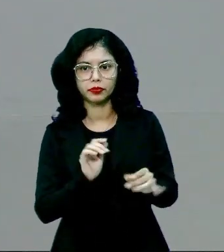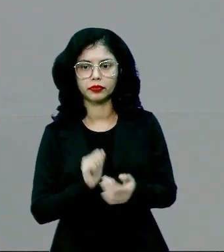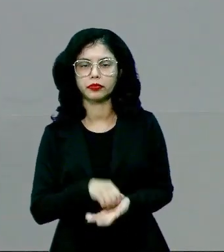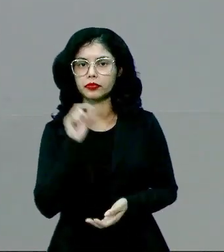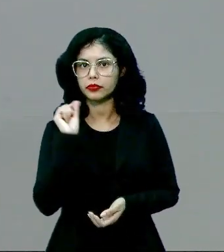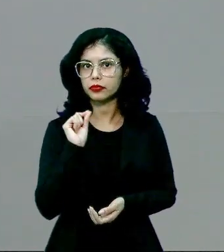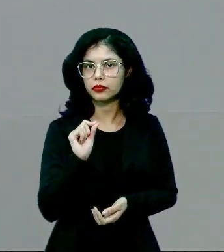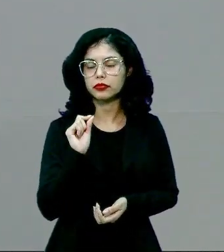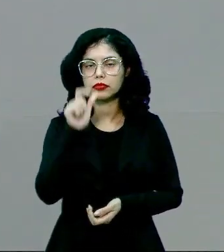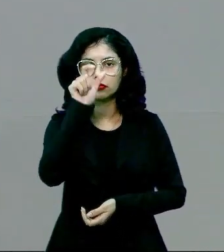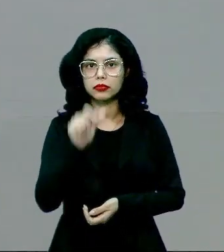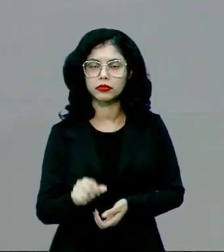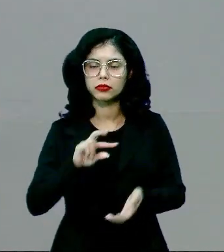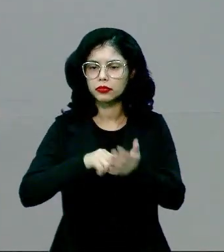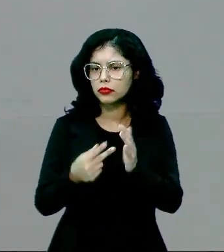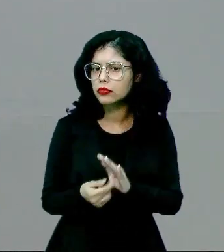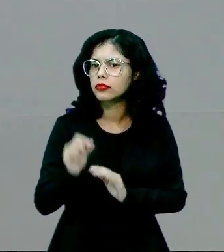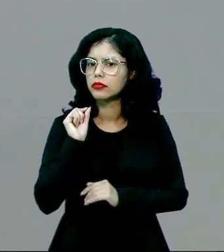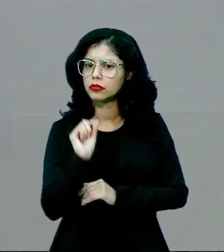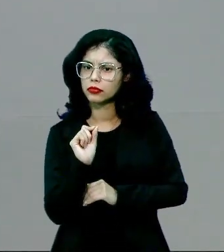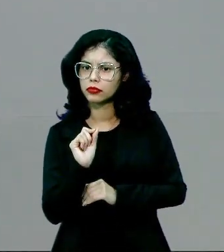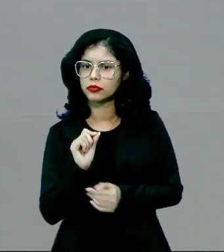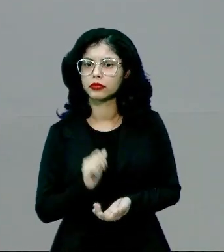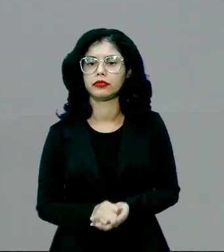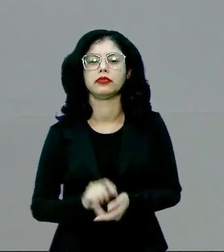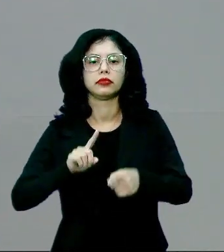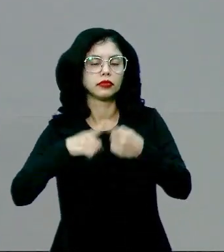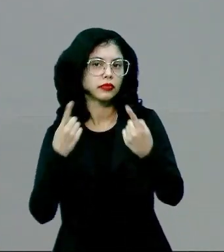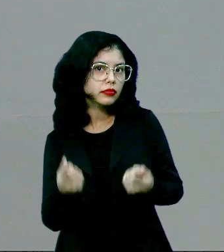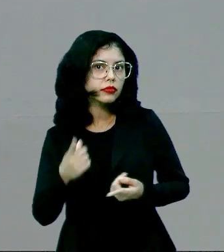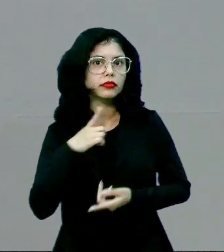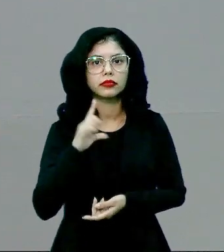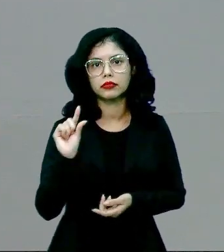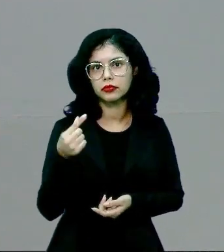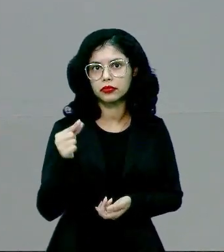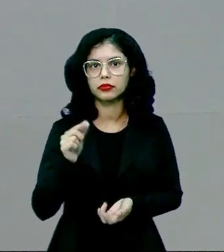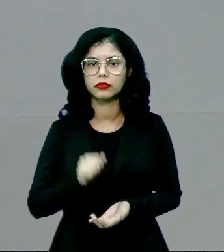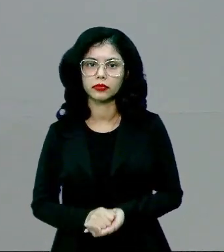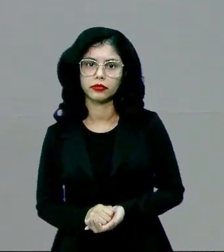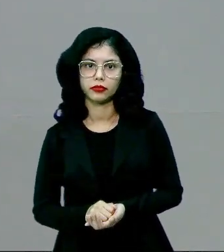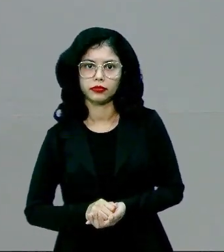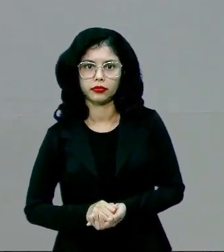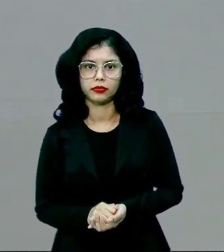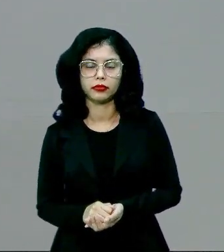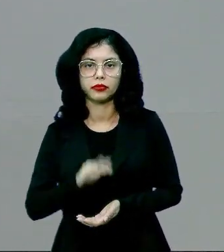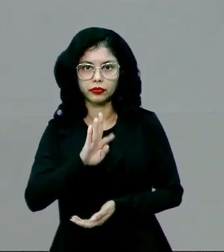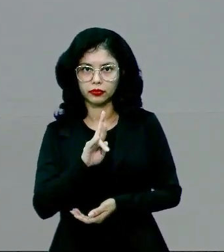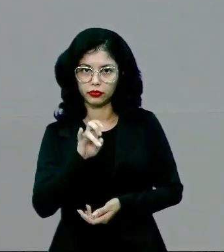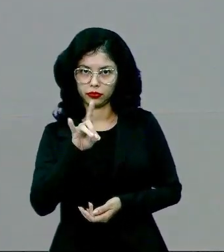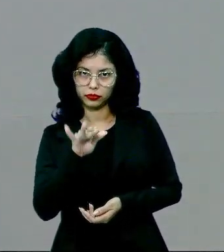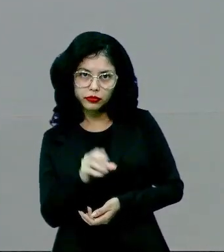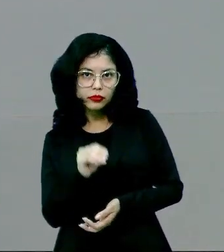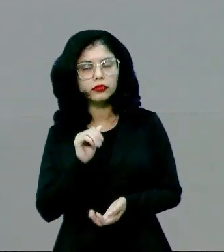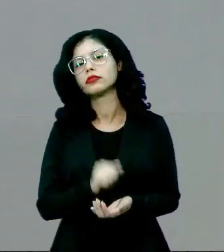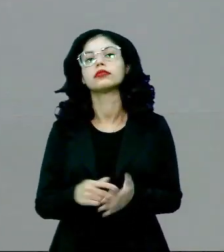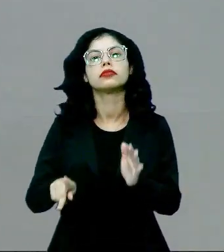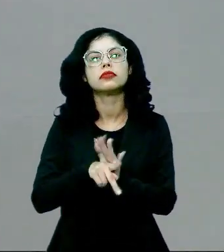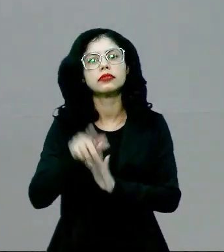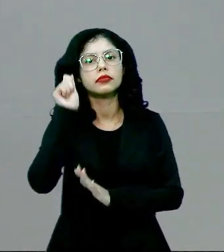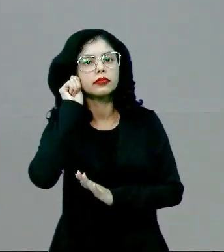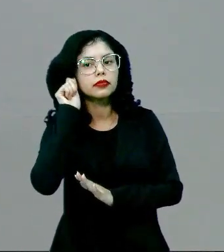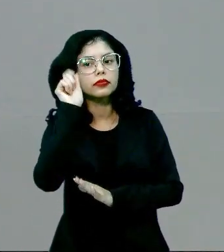o que que o autor quis dizer mas a gente entende um pouco do recorte biográfico ali do autor